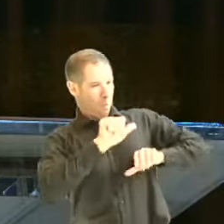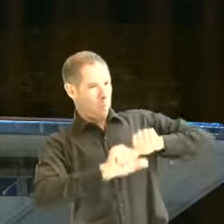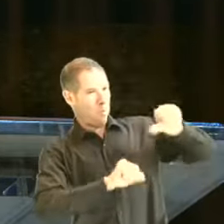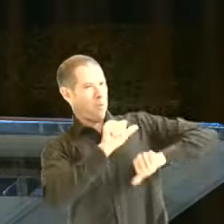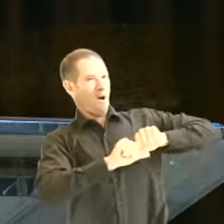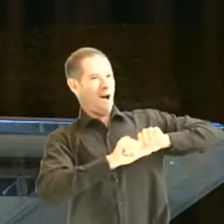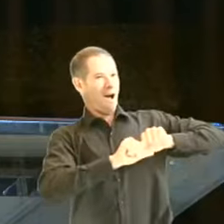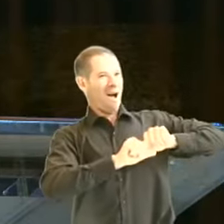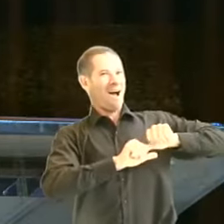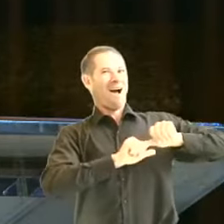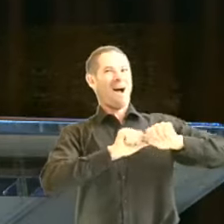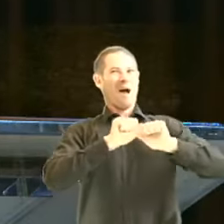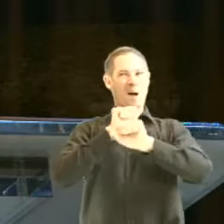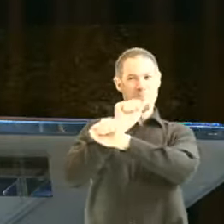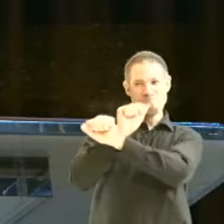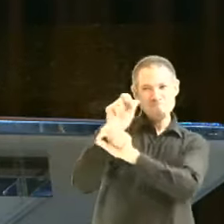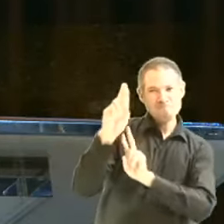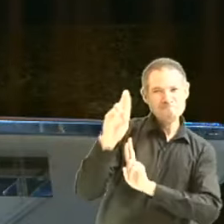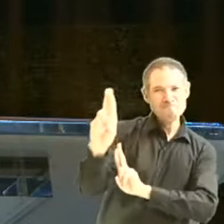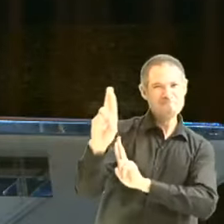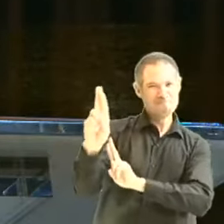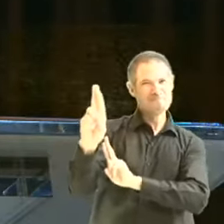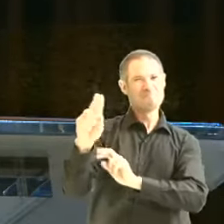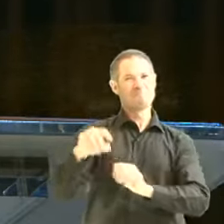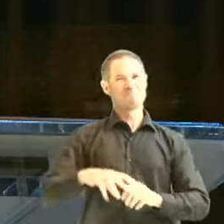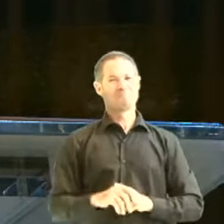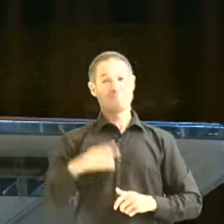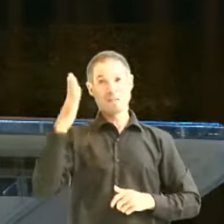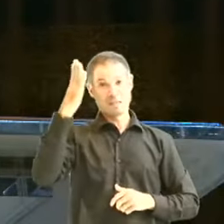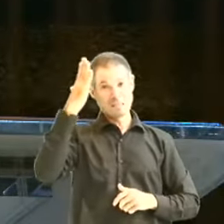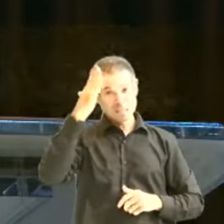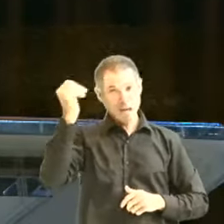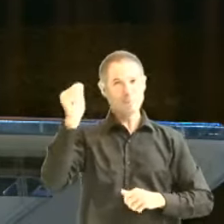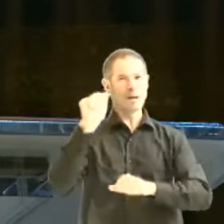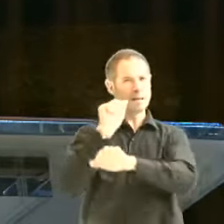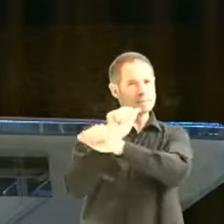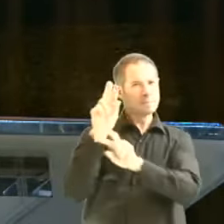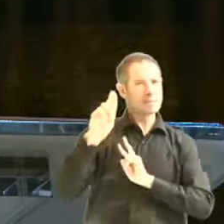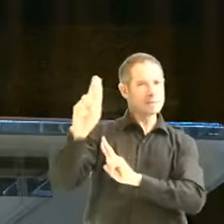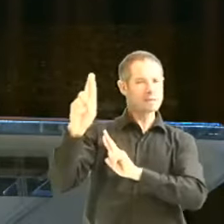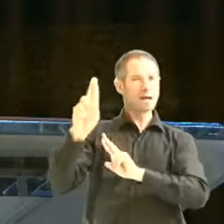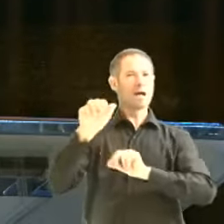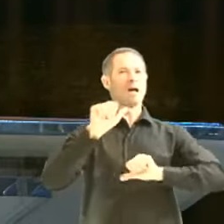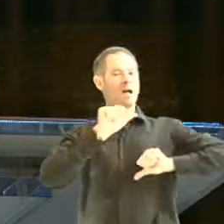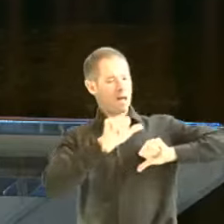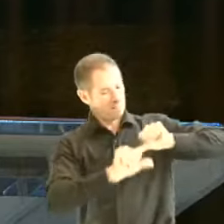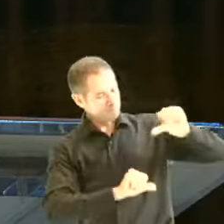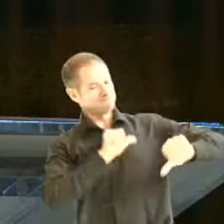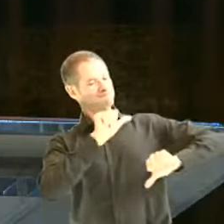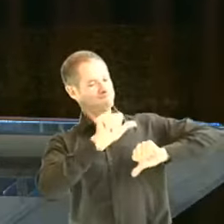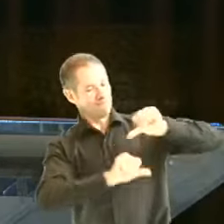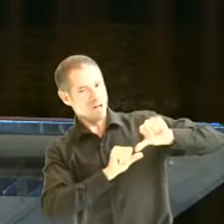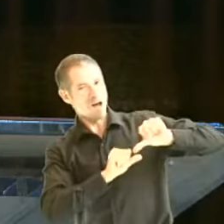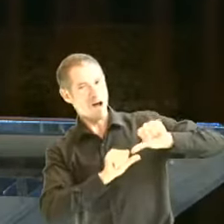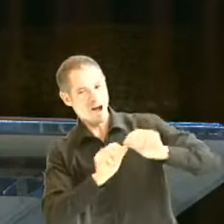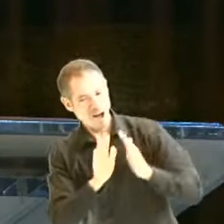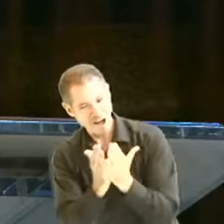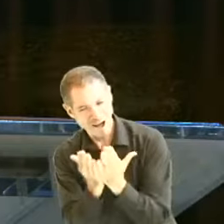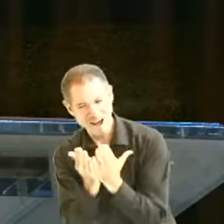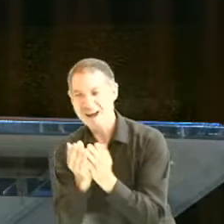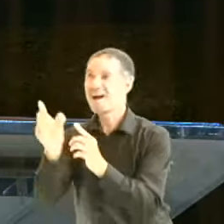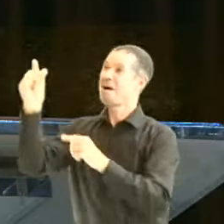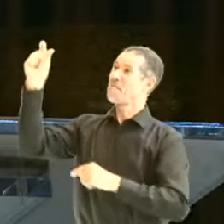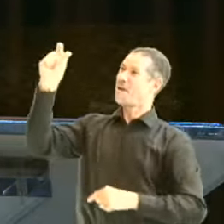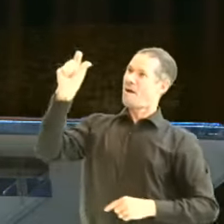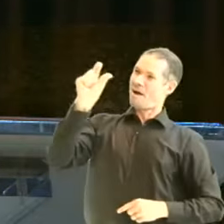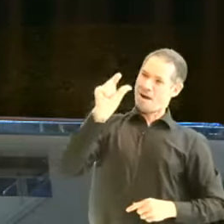a esperança. Sabe, a esperança se renova na nossa vida quando a palavra de Deus